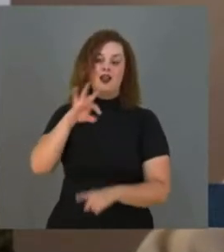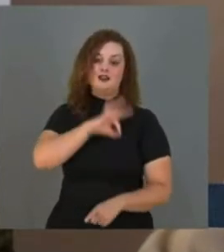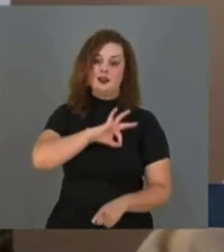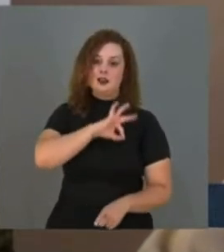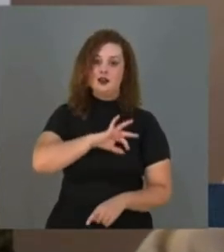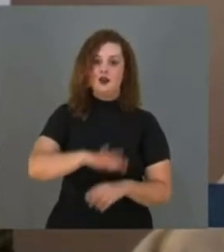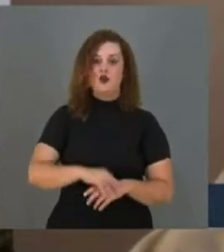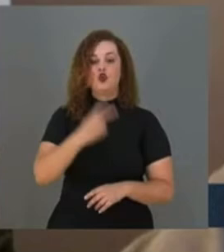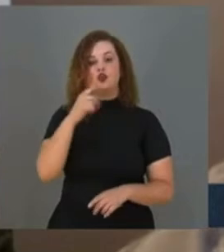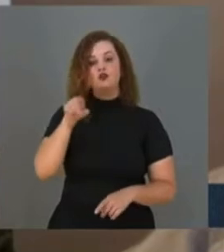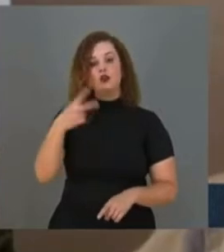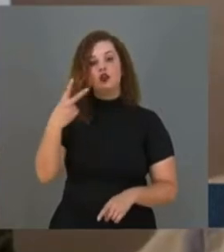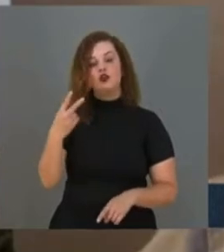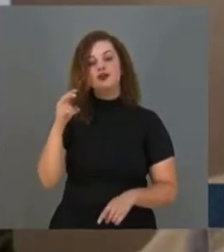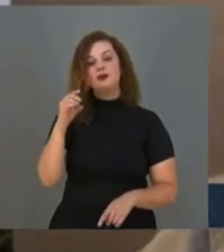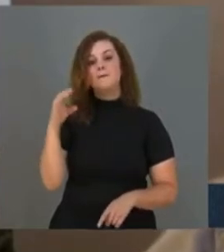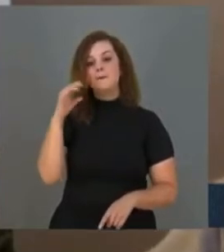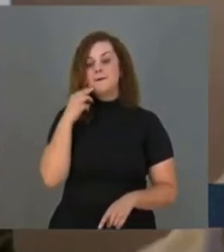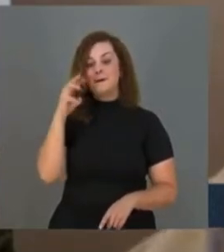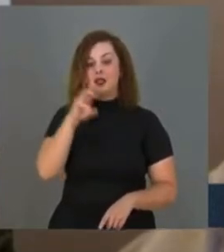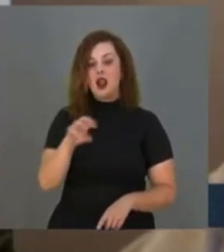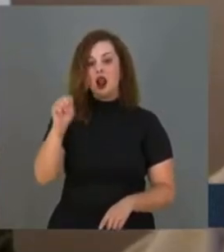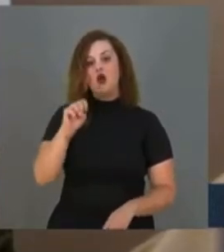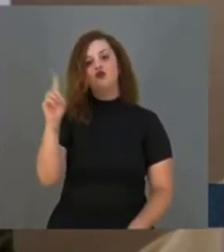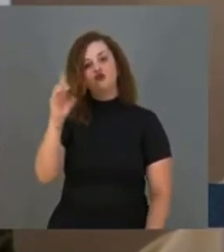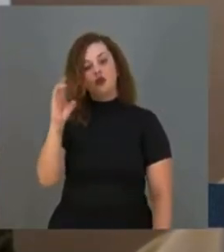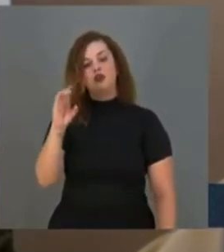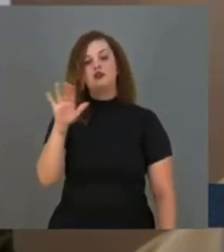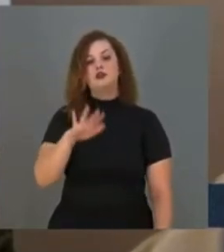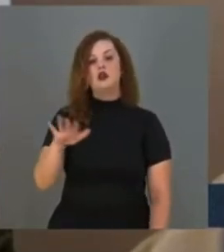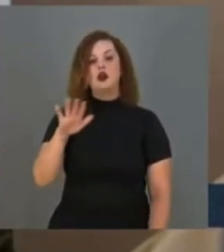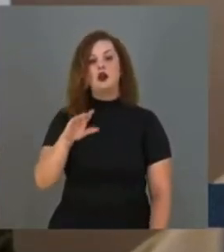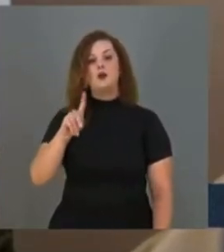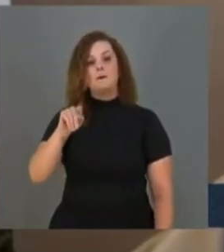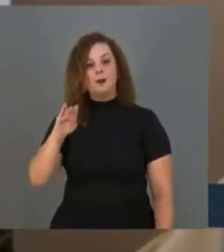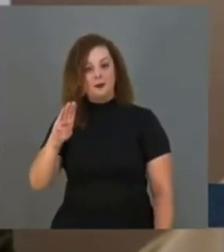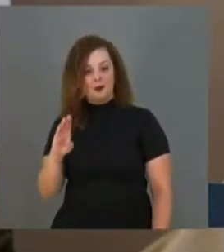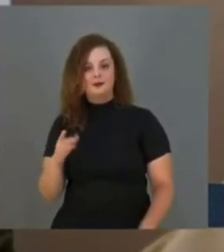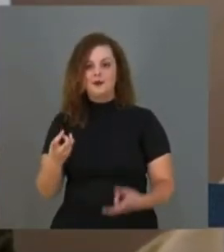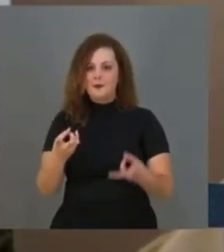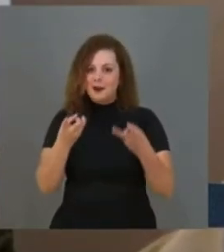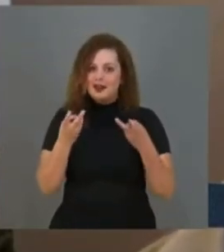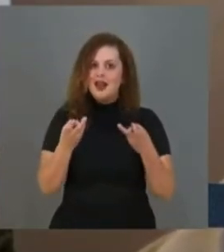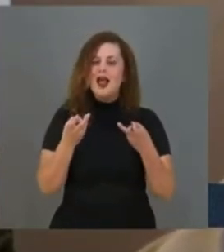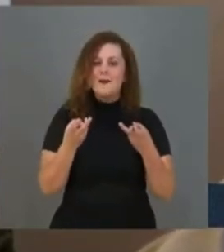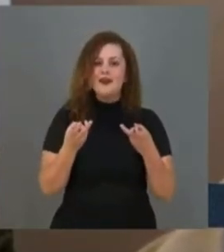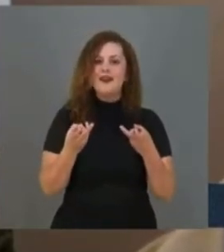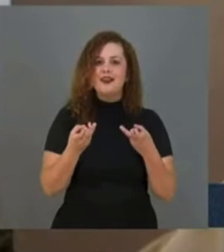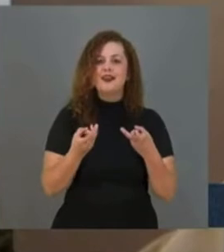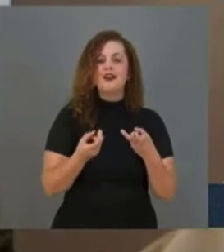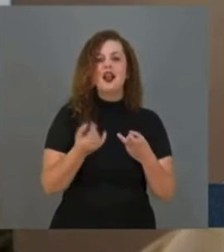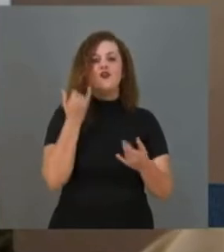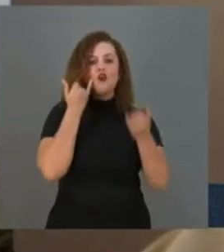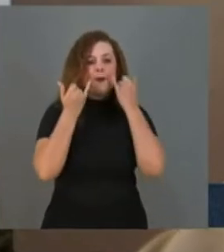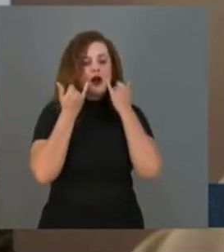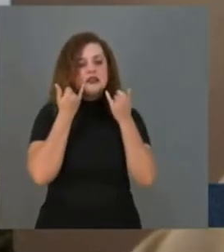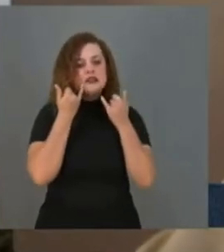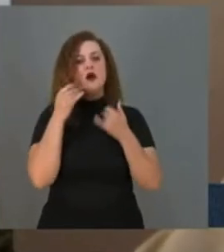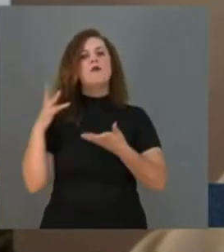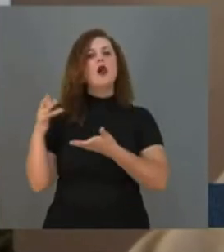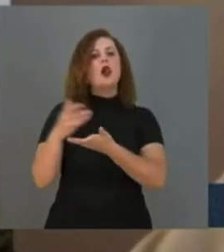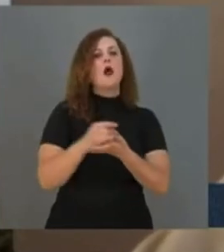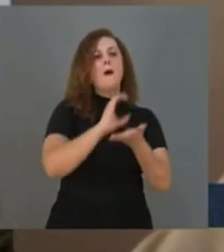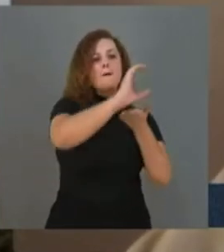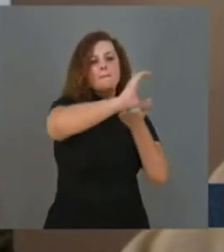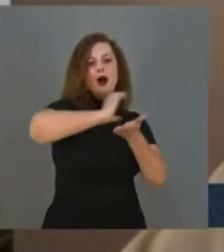e 2,2 milhões de dólares em PIB. É perceptível que a extração de dados da sociedade brasileira